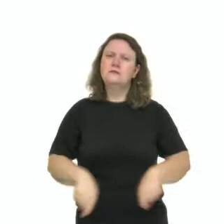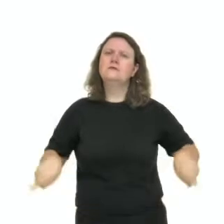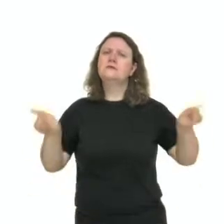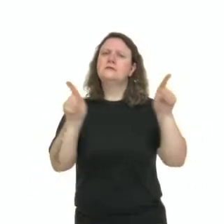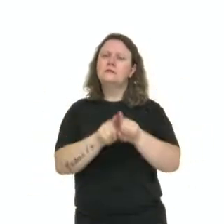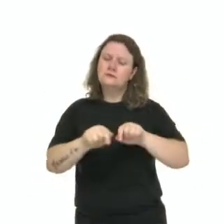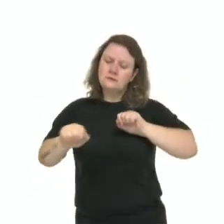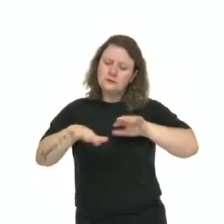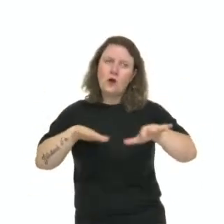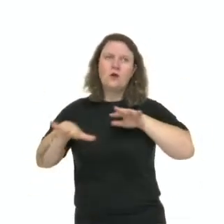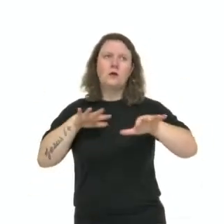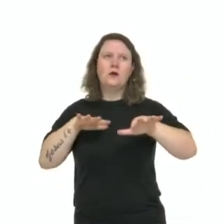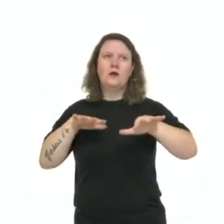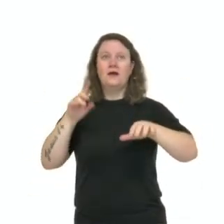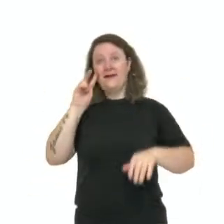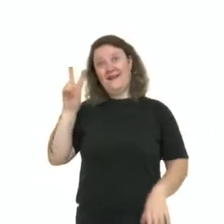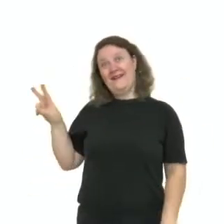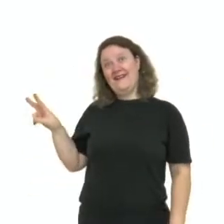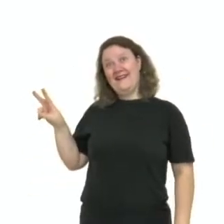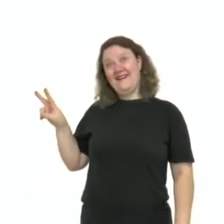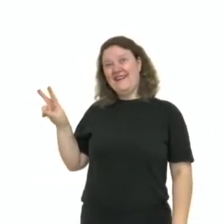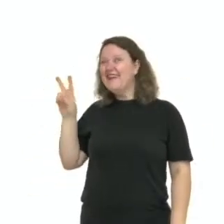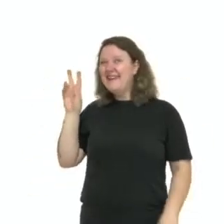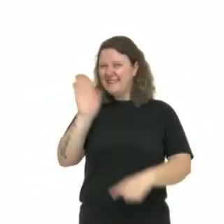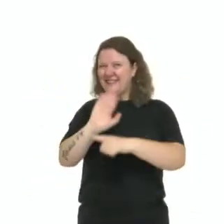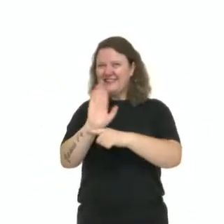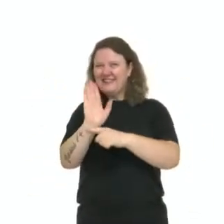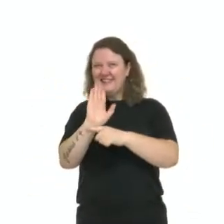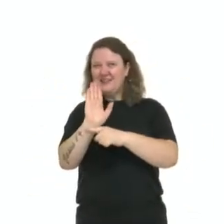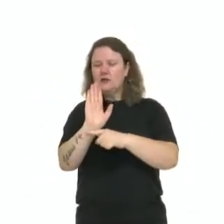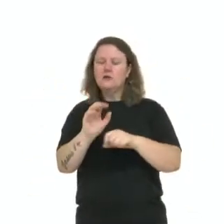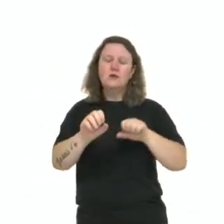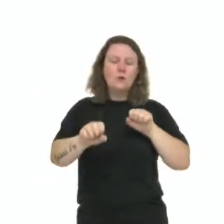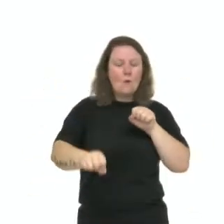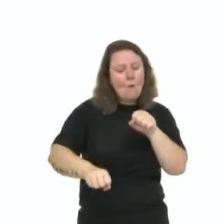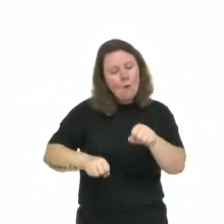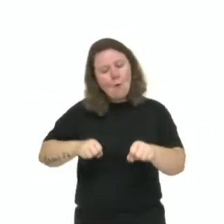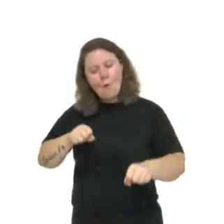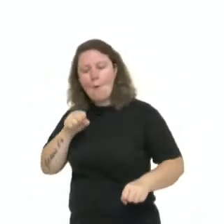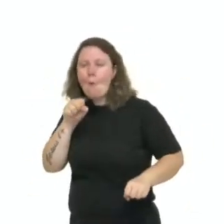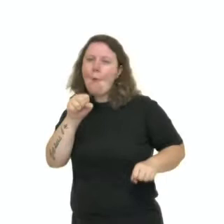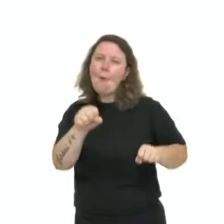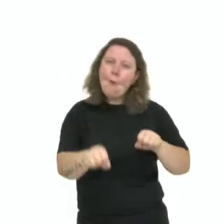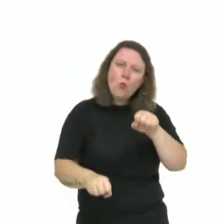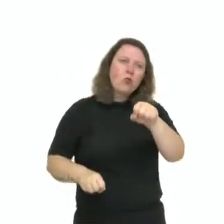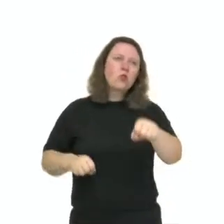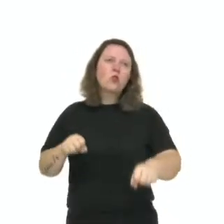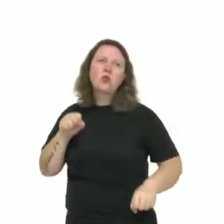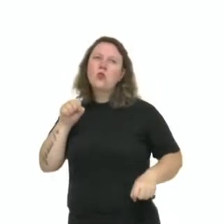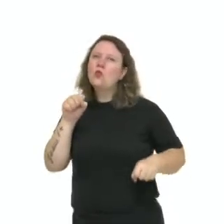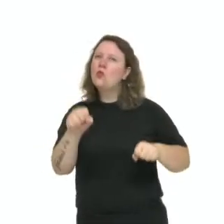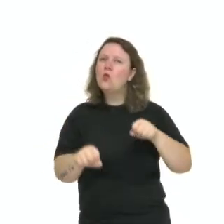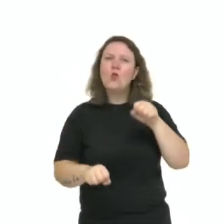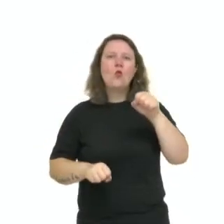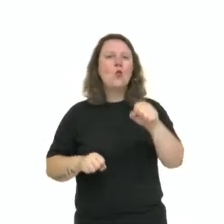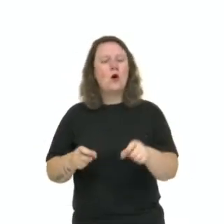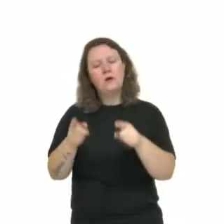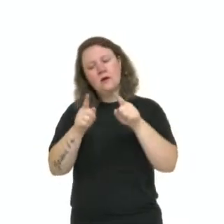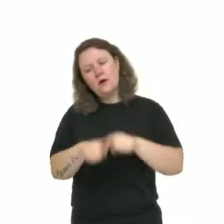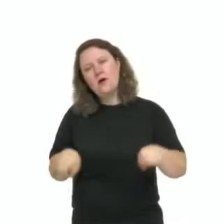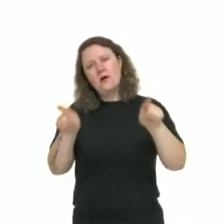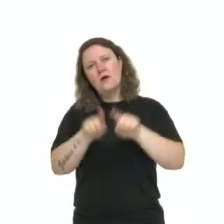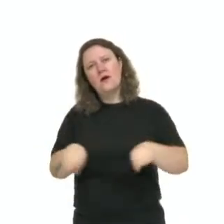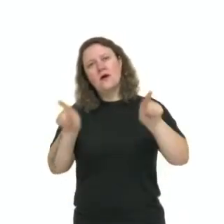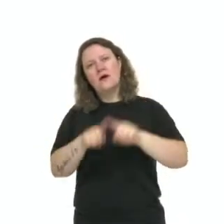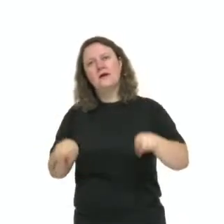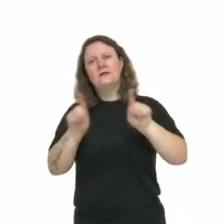diversas vezes. Olha, o nosso GIF aqui, ó, como o movimento de pedalada é repetido por diversas vezes. O